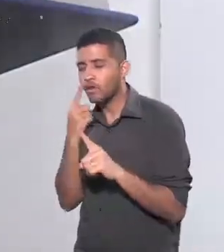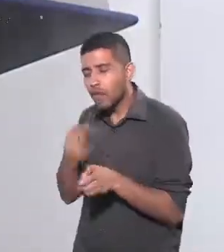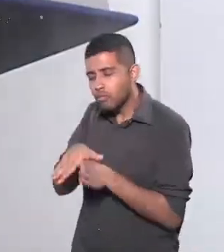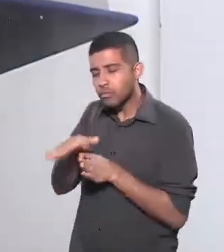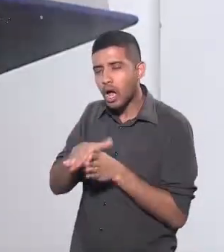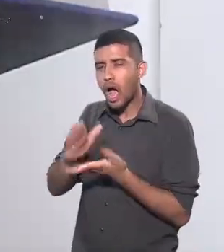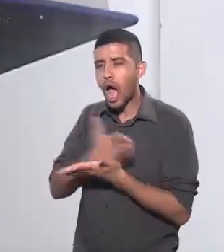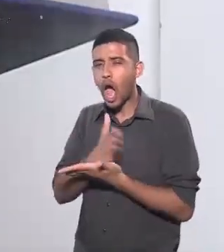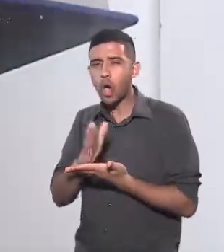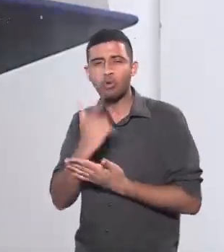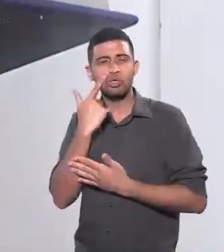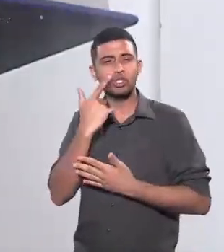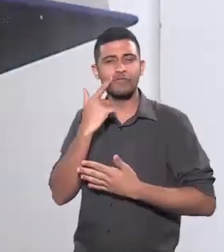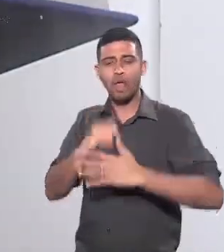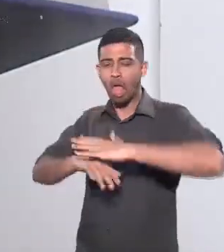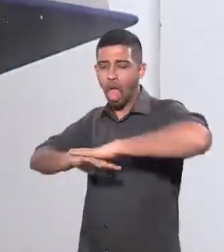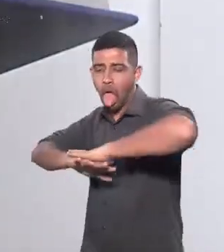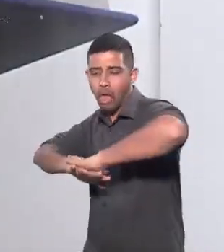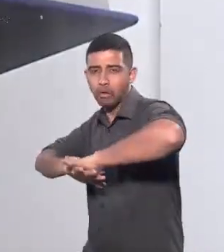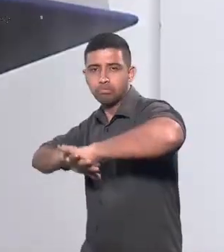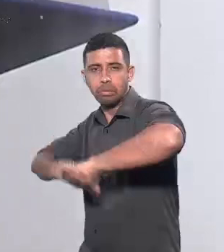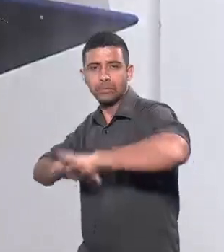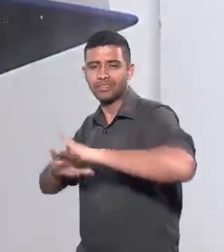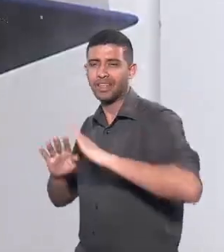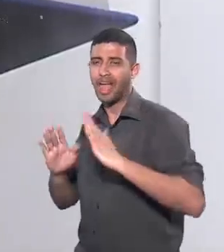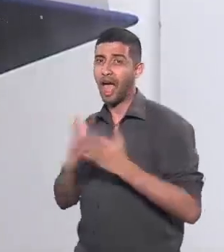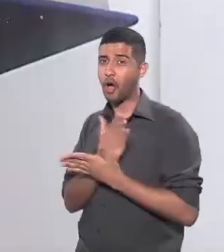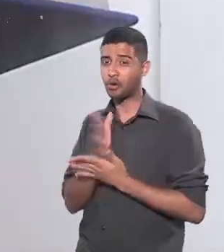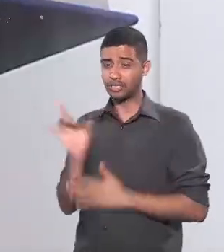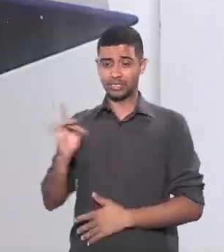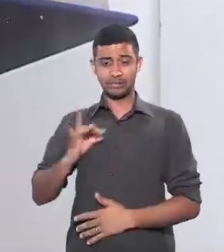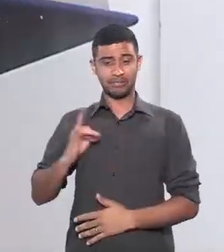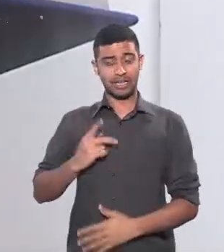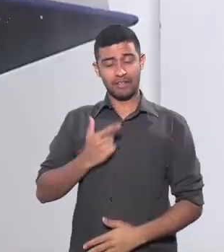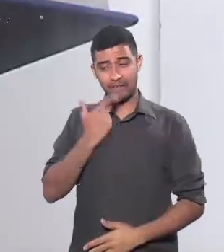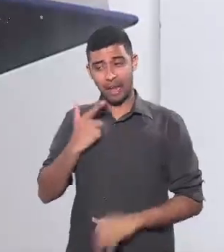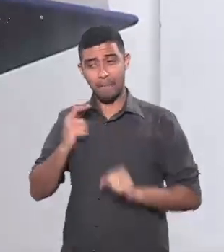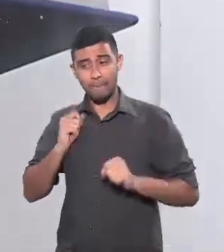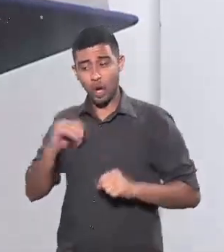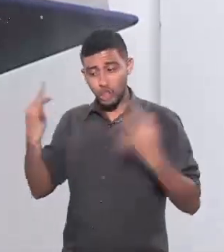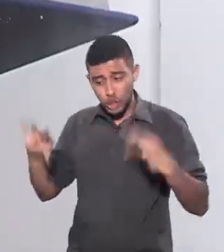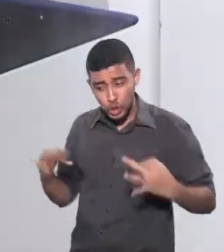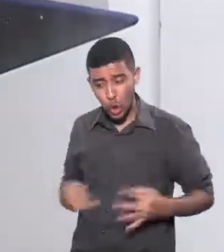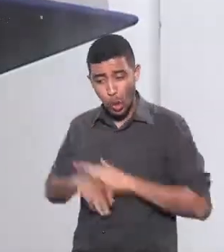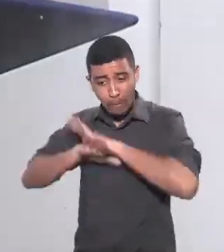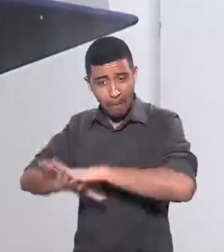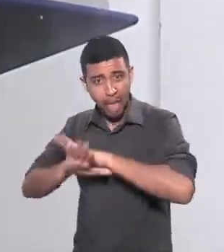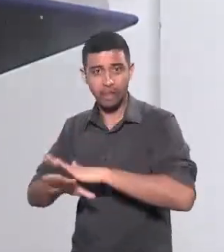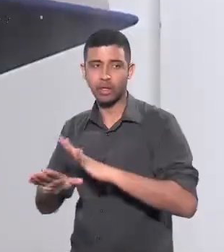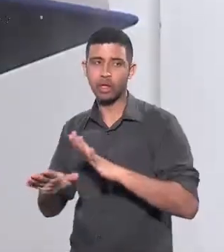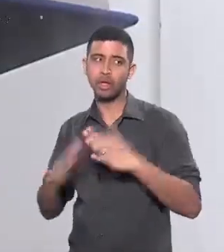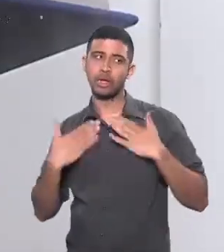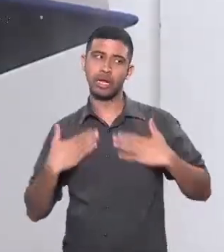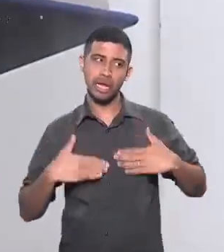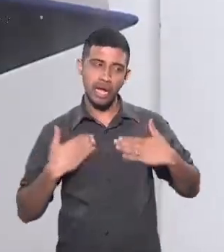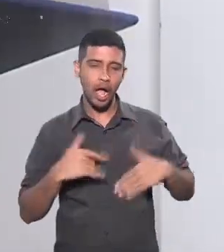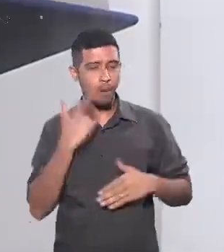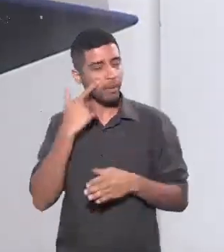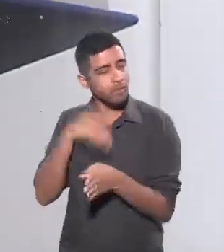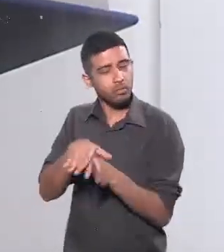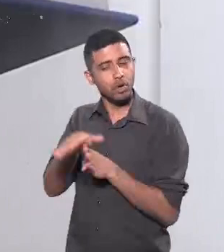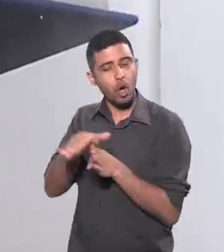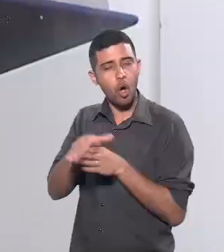Tem alguns que querem ficar com o braço assim, distante do corpo, e alguns ficam com medo de ficar assim, será que eu vou machucar? Então você tem que orientar com